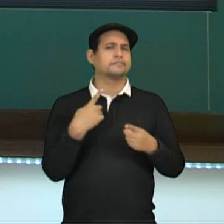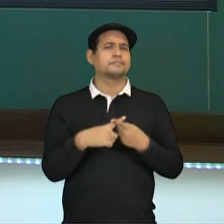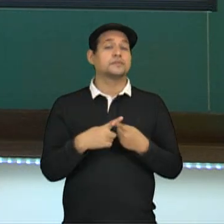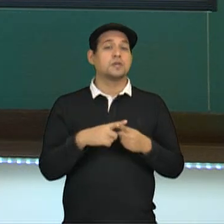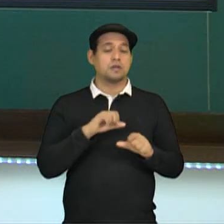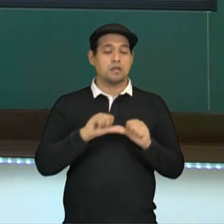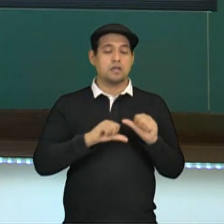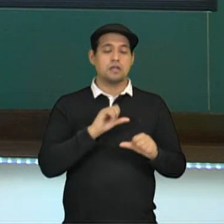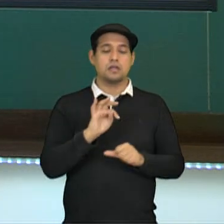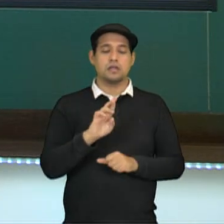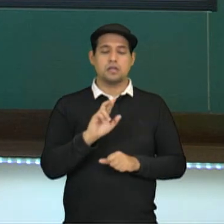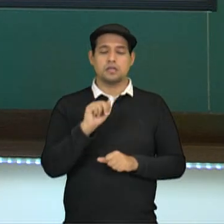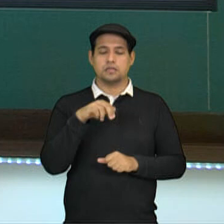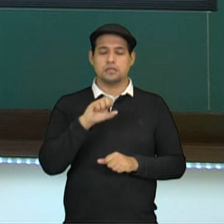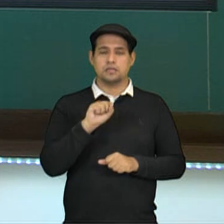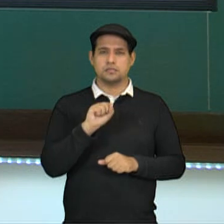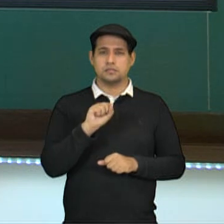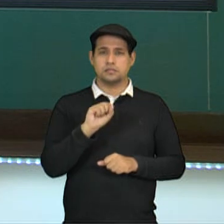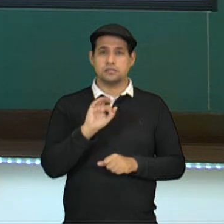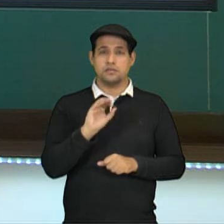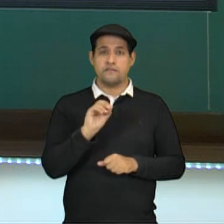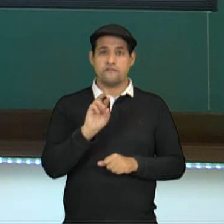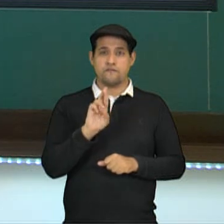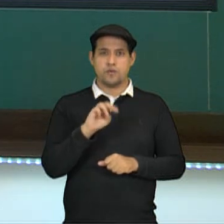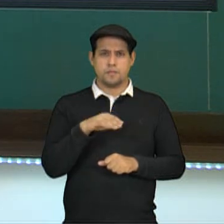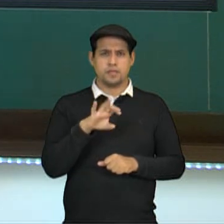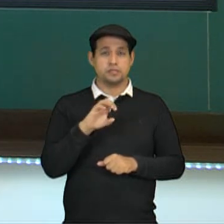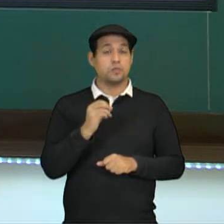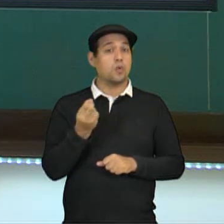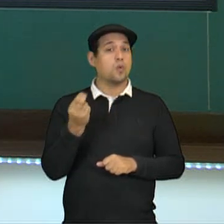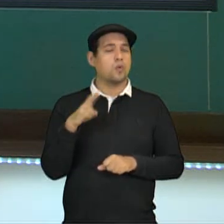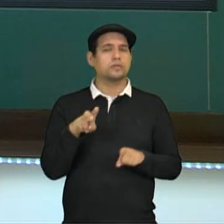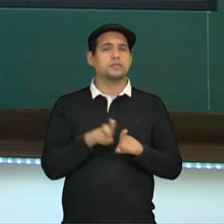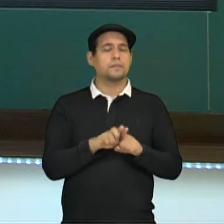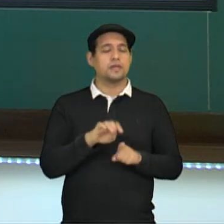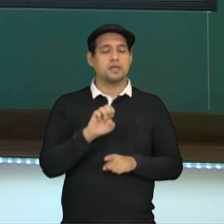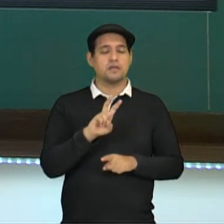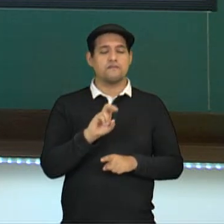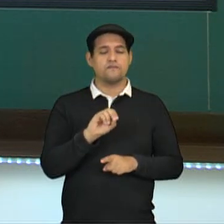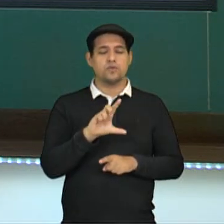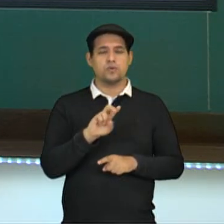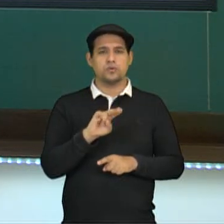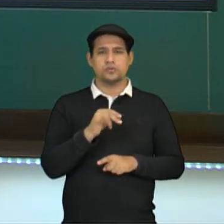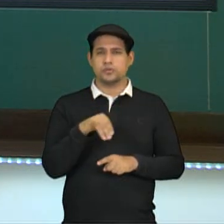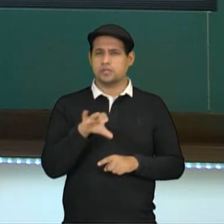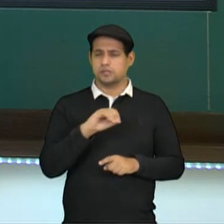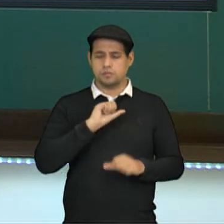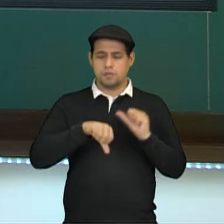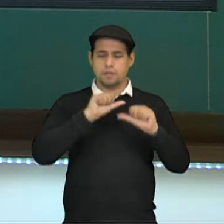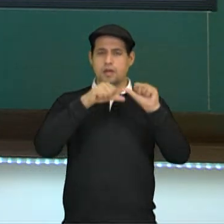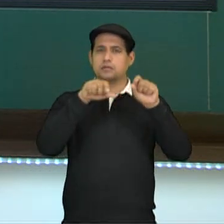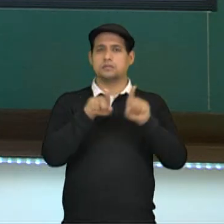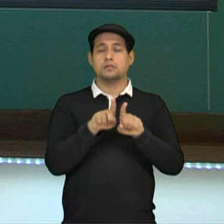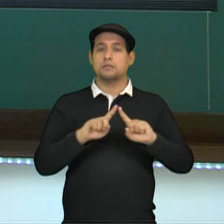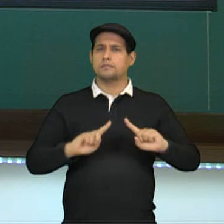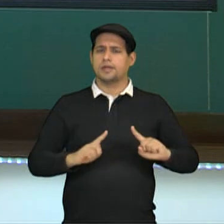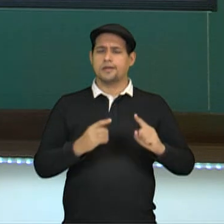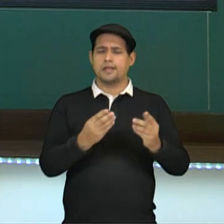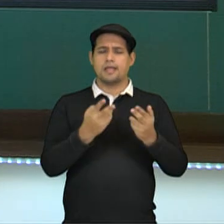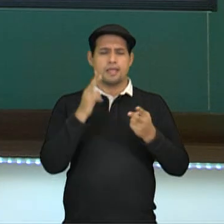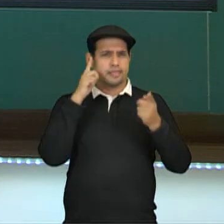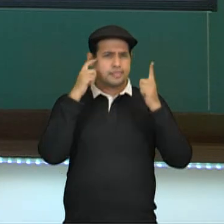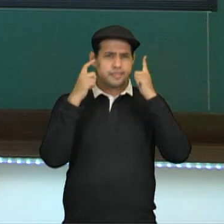como transformismo ou, hoje, muito mais conhecido como evolucionismo. Então, de acordo com